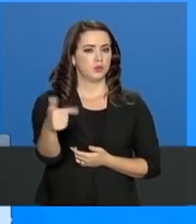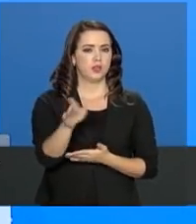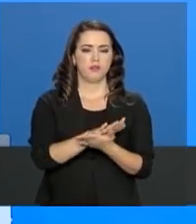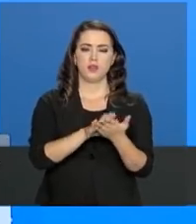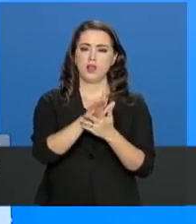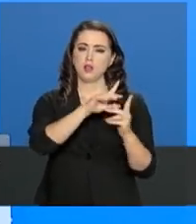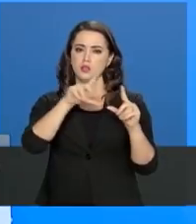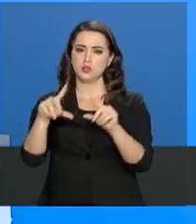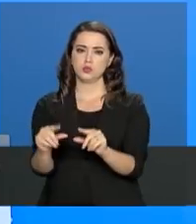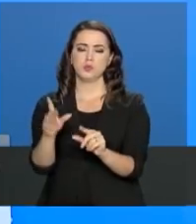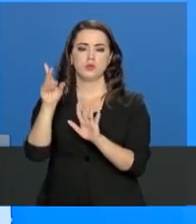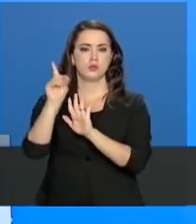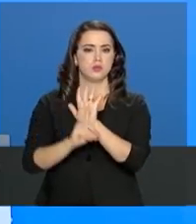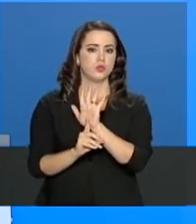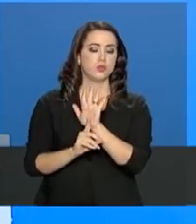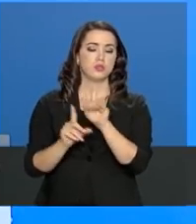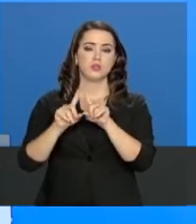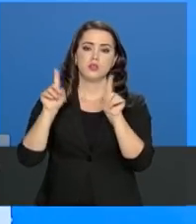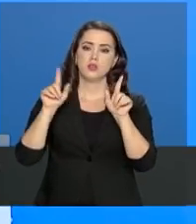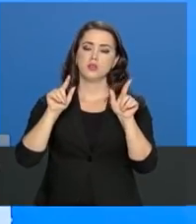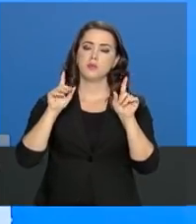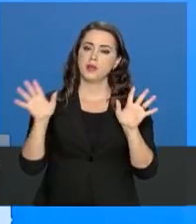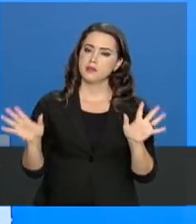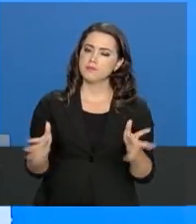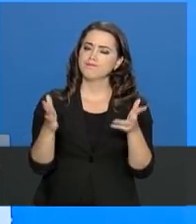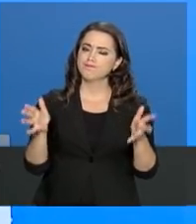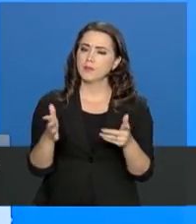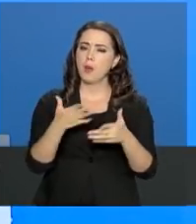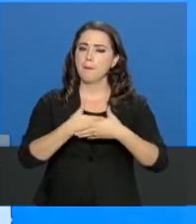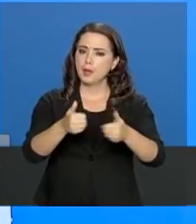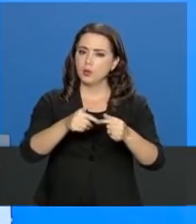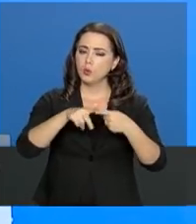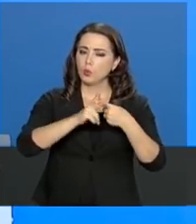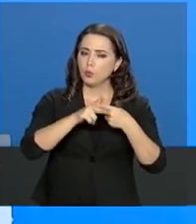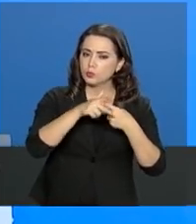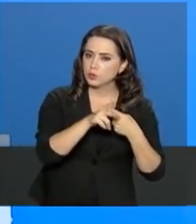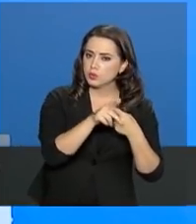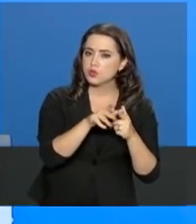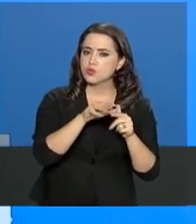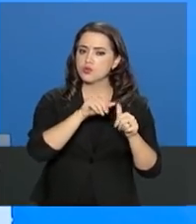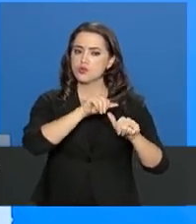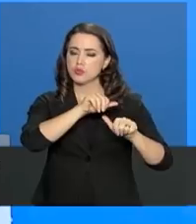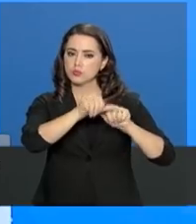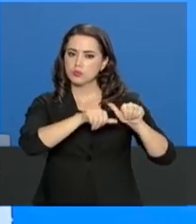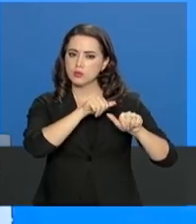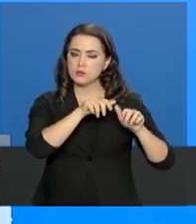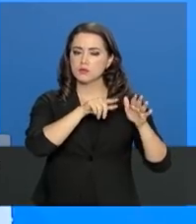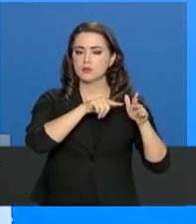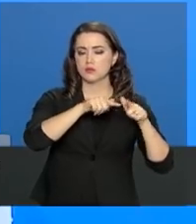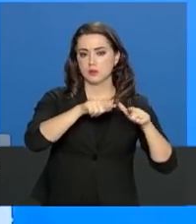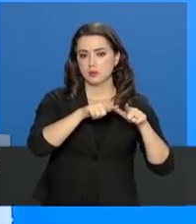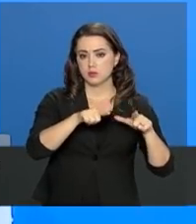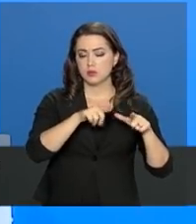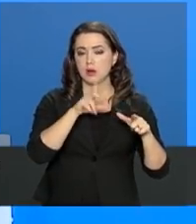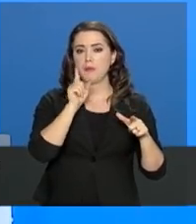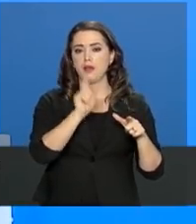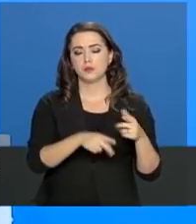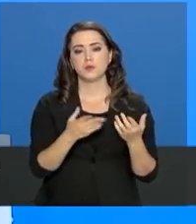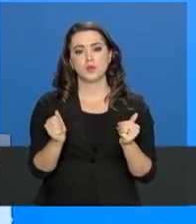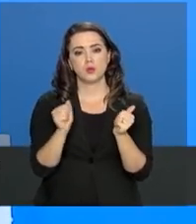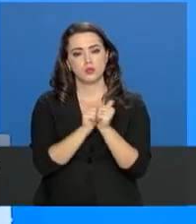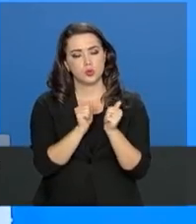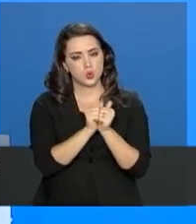de direito do trabalhador mas está aprimorando as relações de trabalho e conectado com isto a reforma do ensino médio que visou